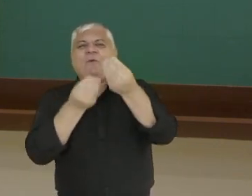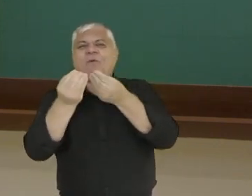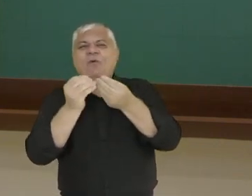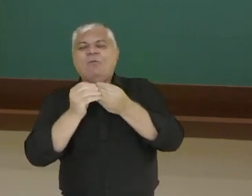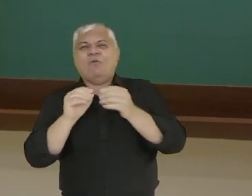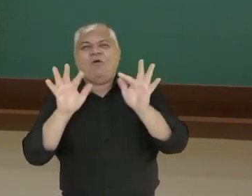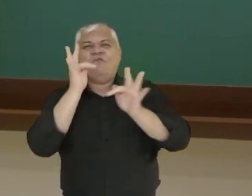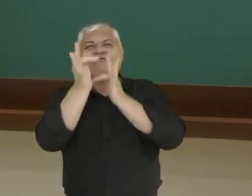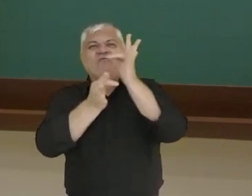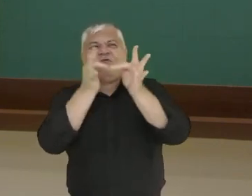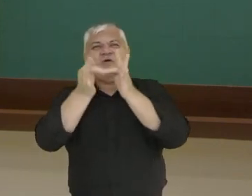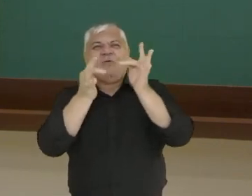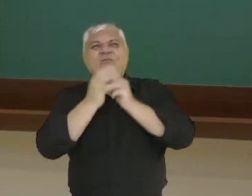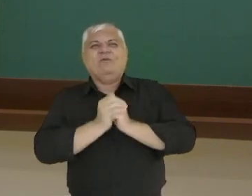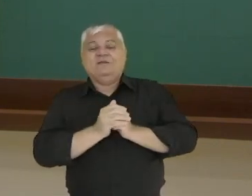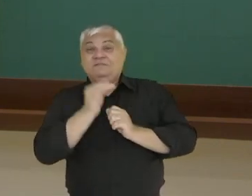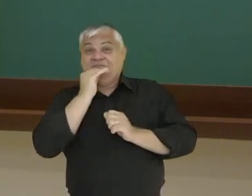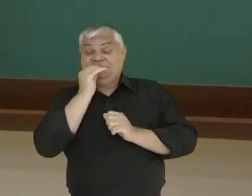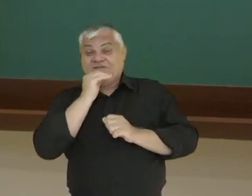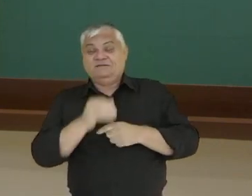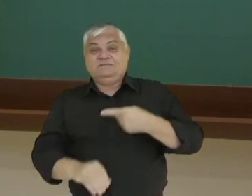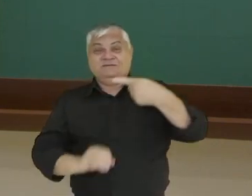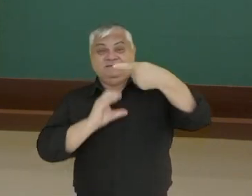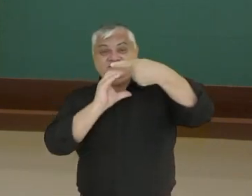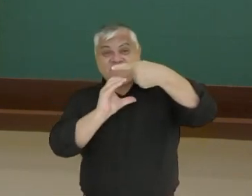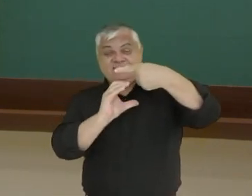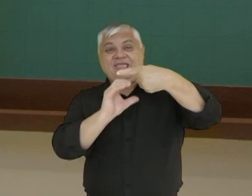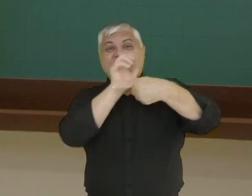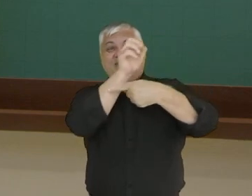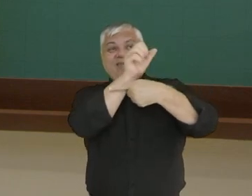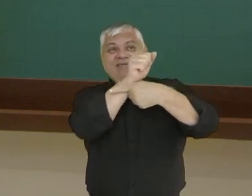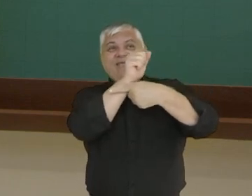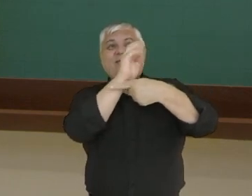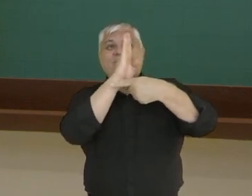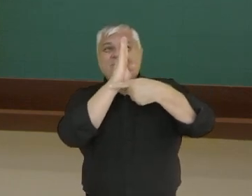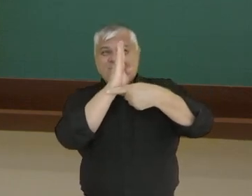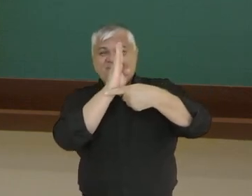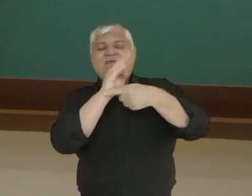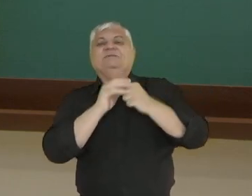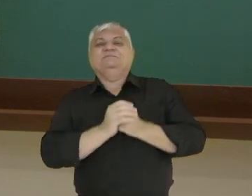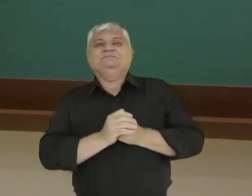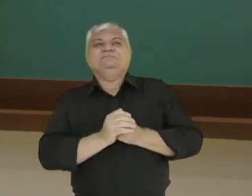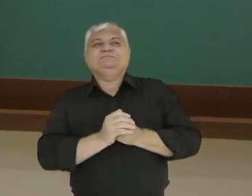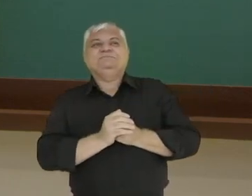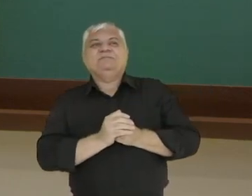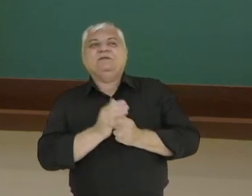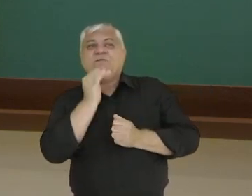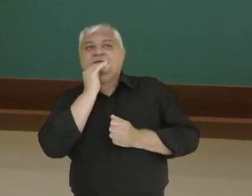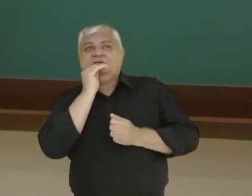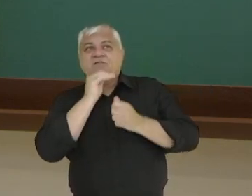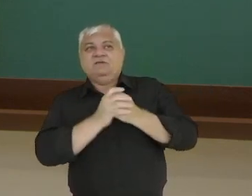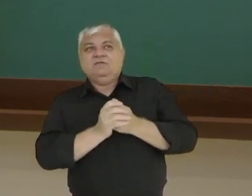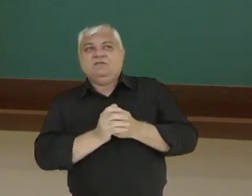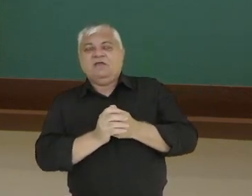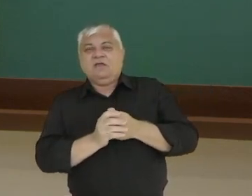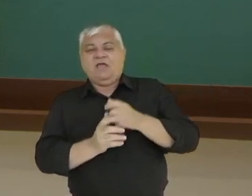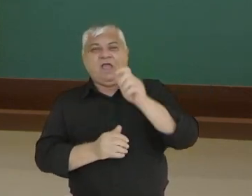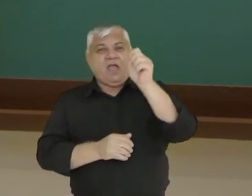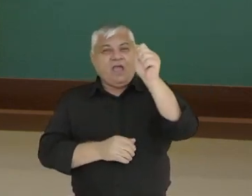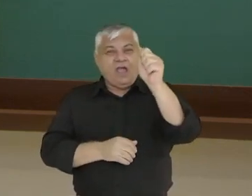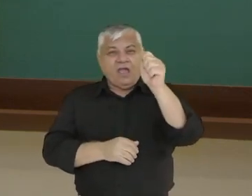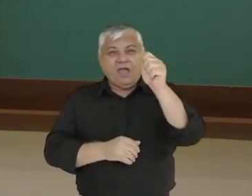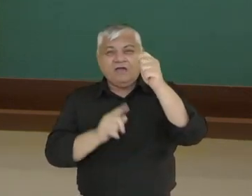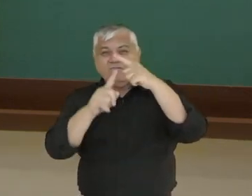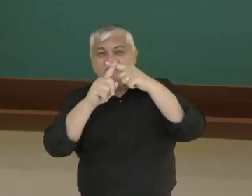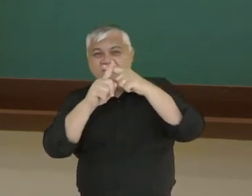propriedades do quociente e na sequência do produto, ou do produto e depois do quociente. Então aqui, ó, aqui eu tenho um produto,